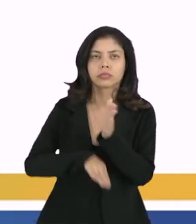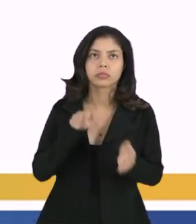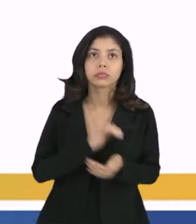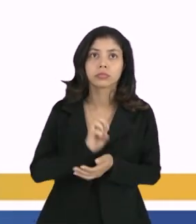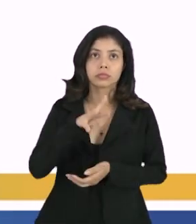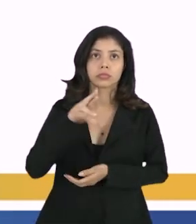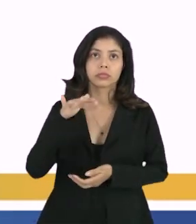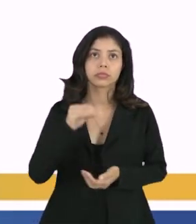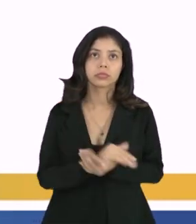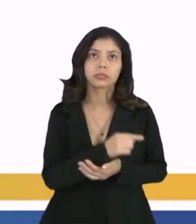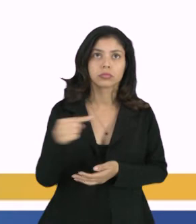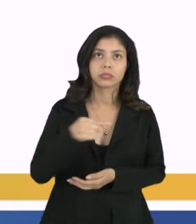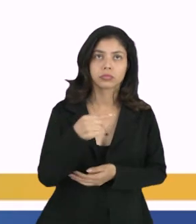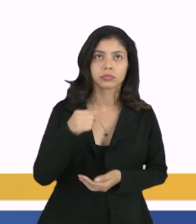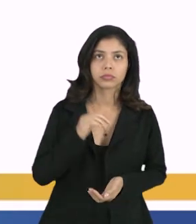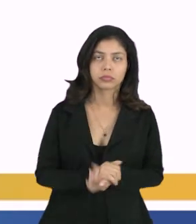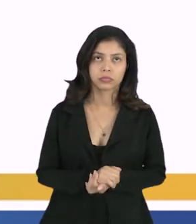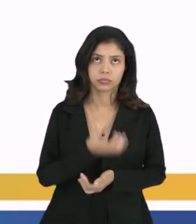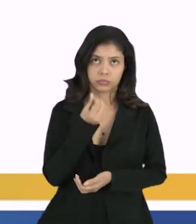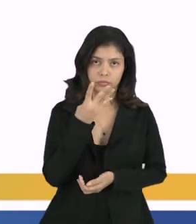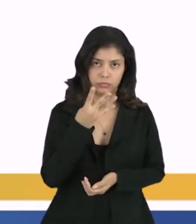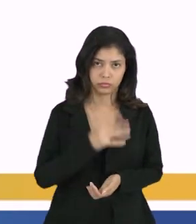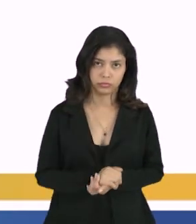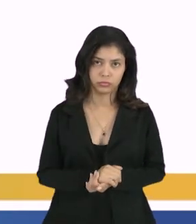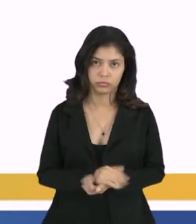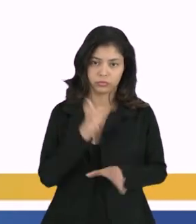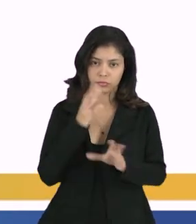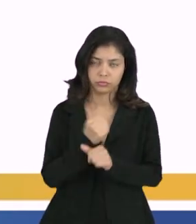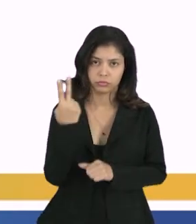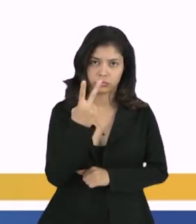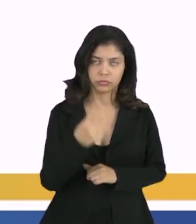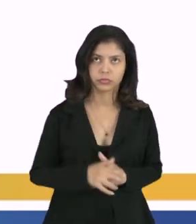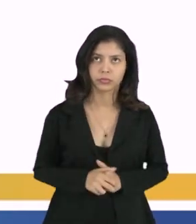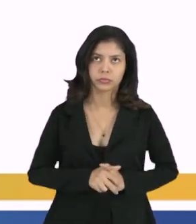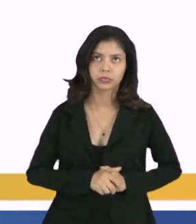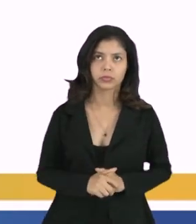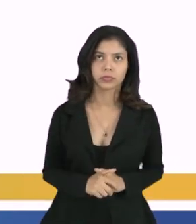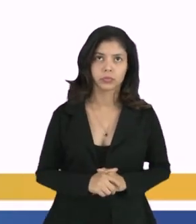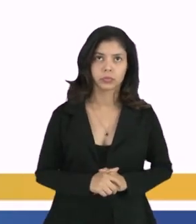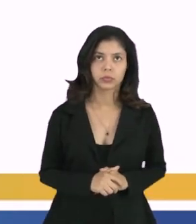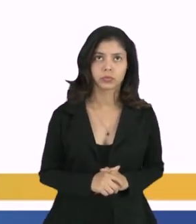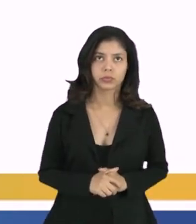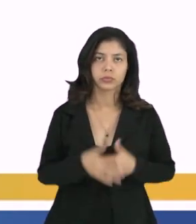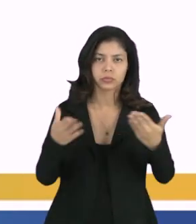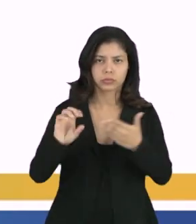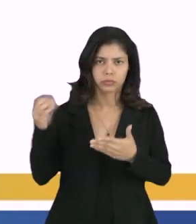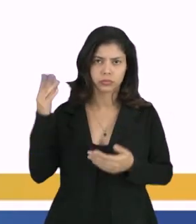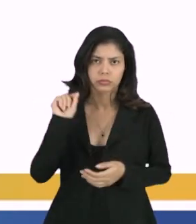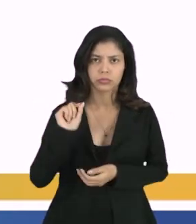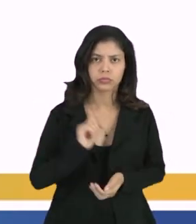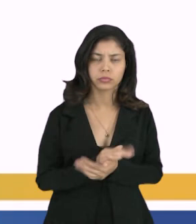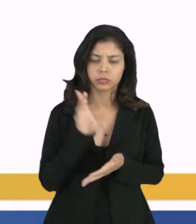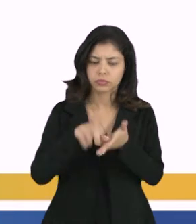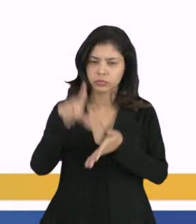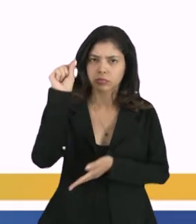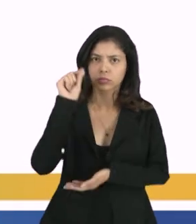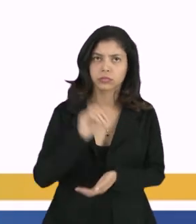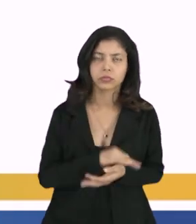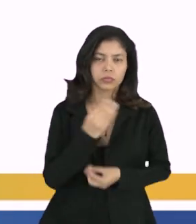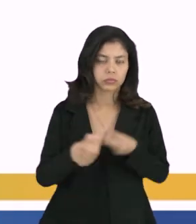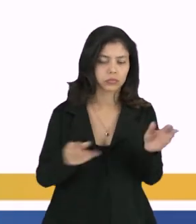idade de Marcelo, né, de 64, que é a soma das duas. Então, nesse caso aqui, a gente deve escolher